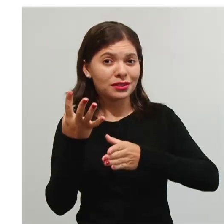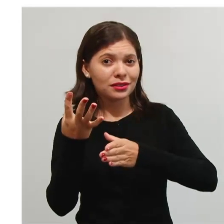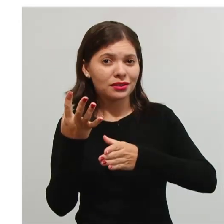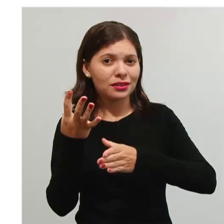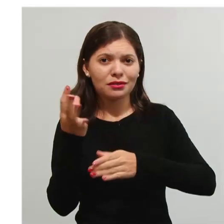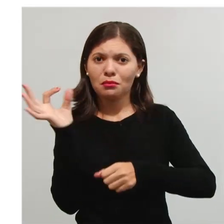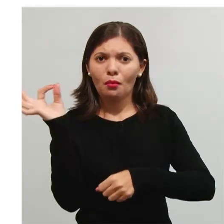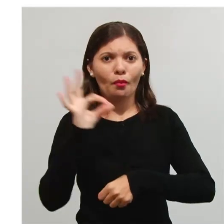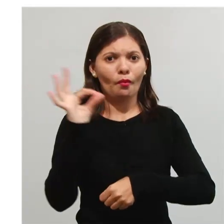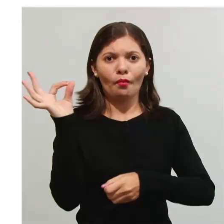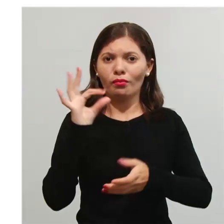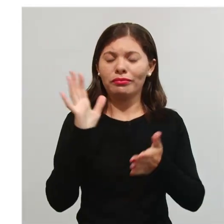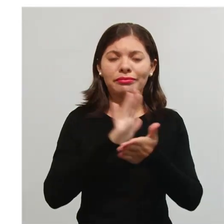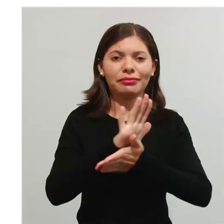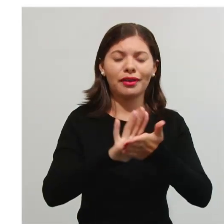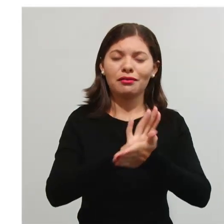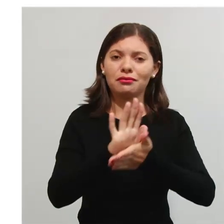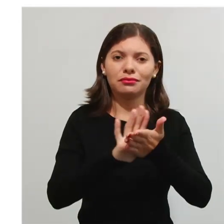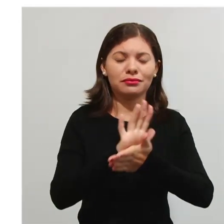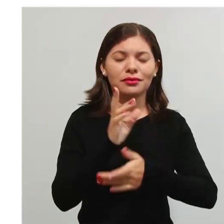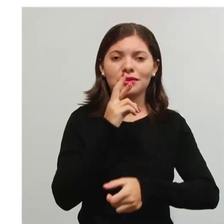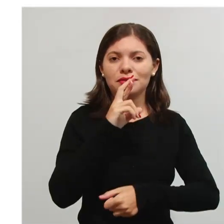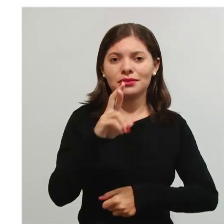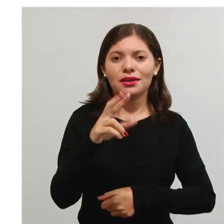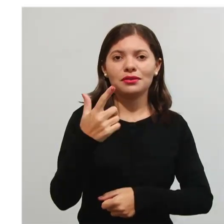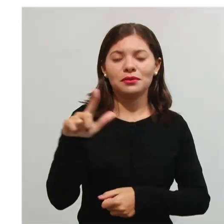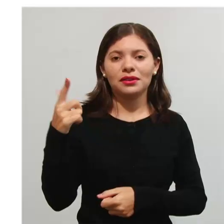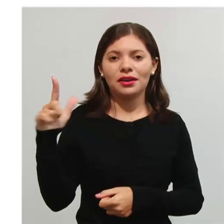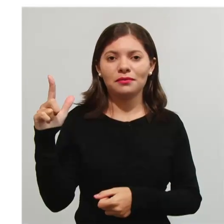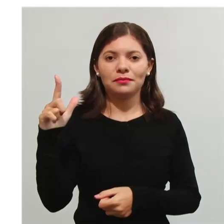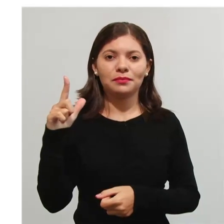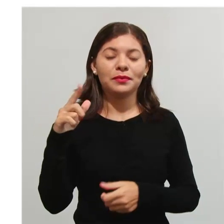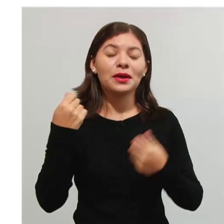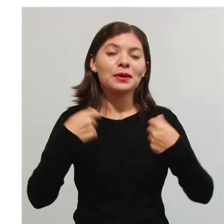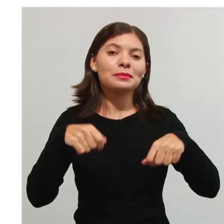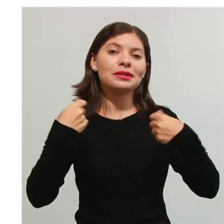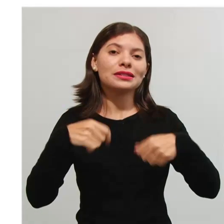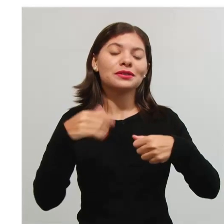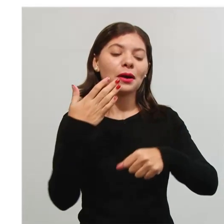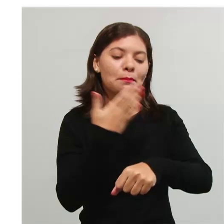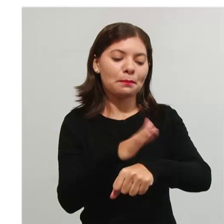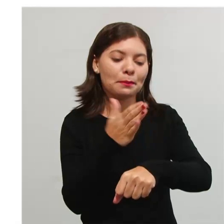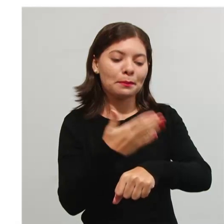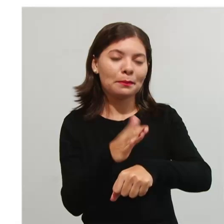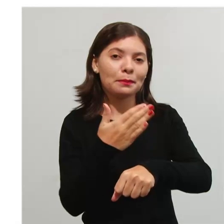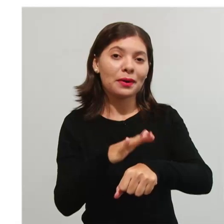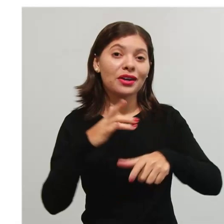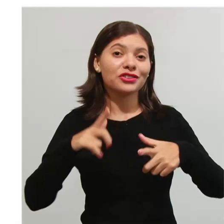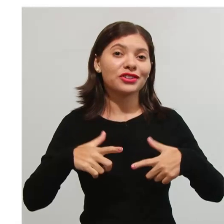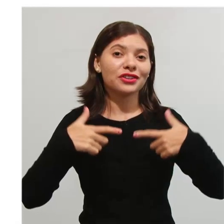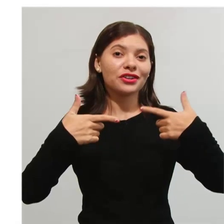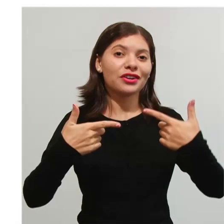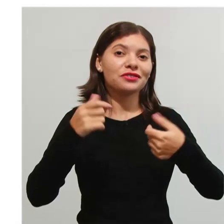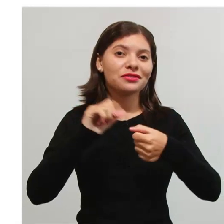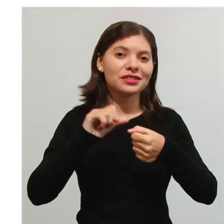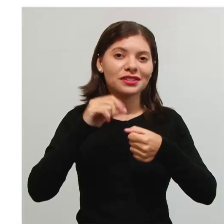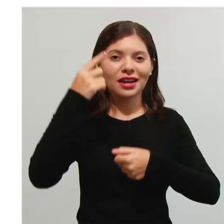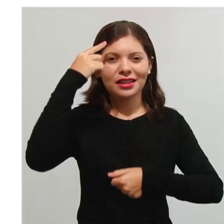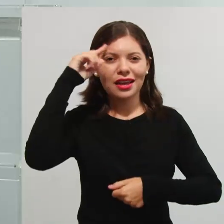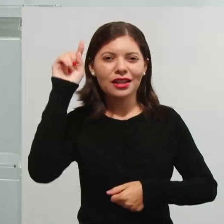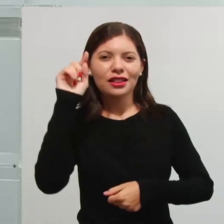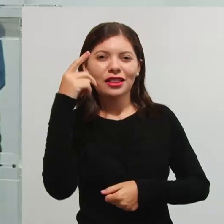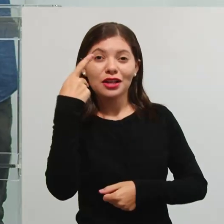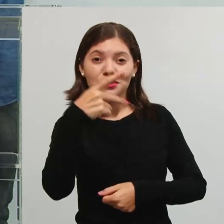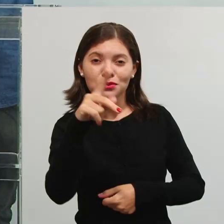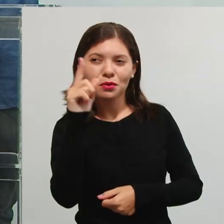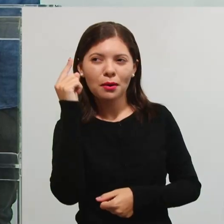produzir nenhum resultado se você não colocá-la em prática. A ideia na sua mente, na sua